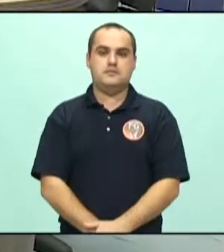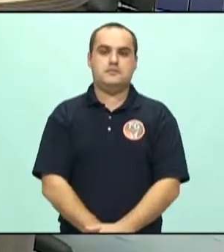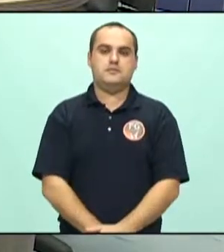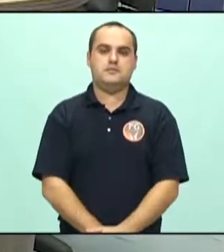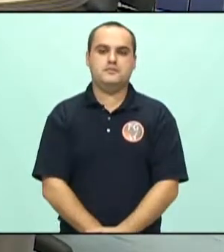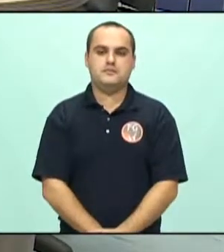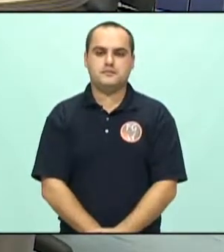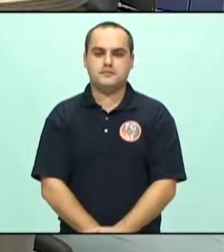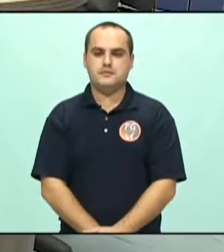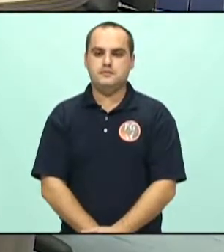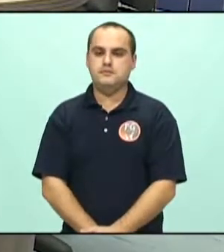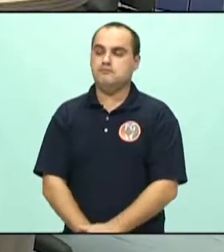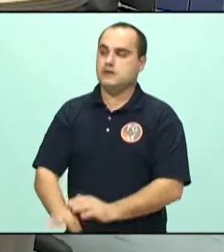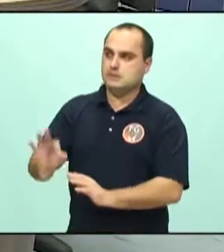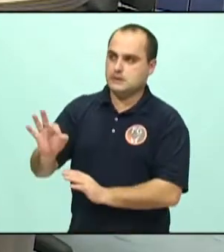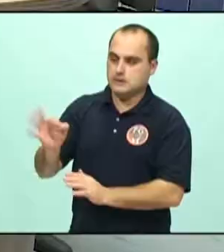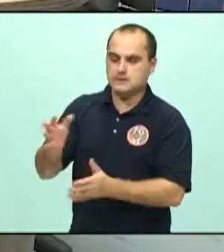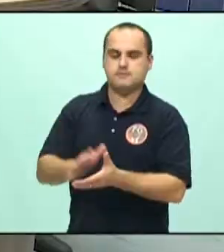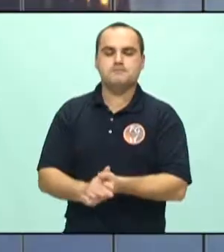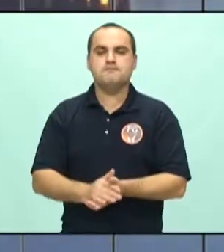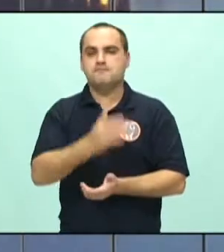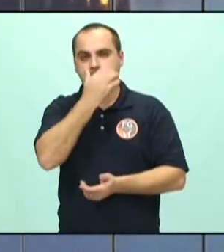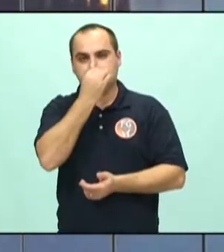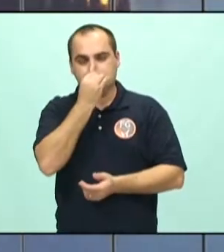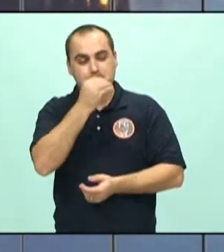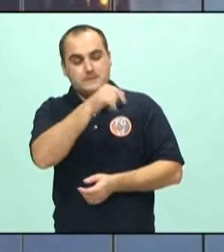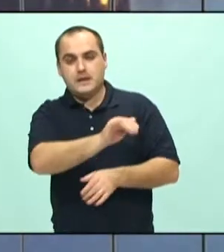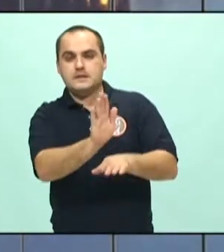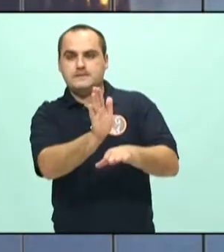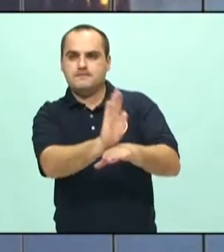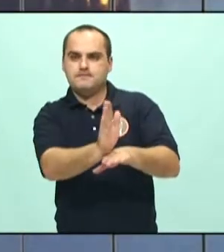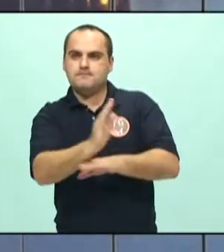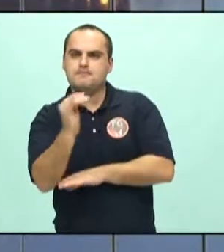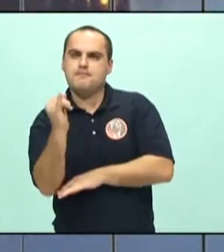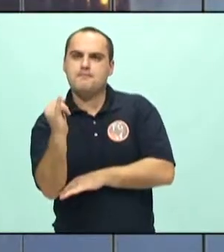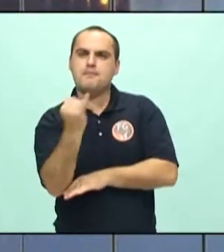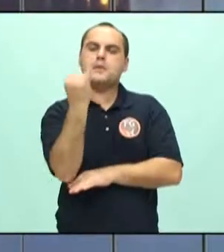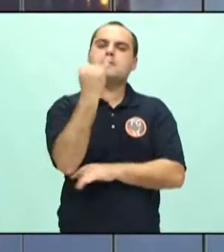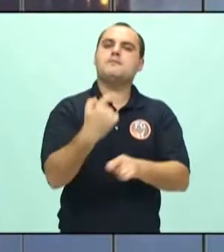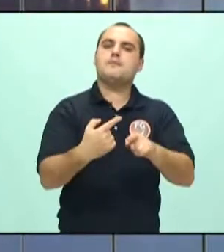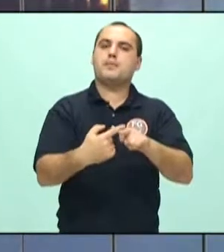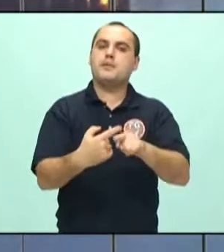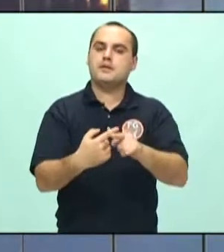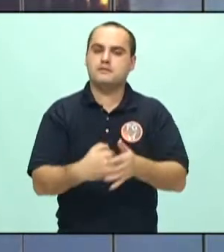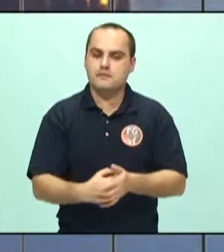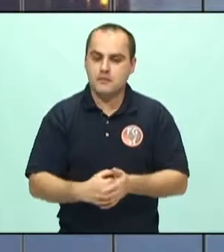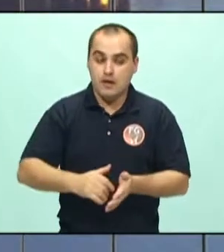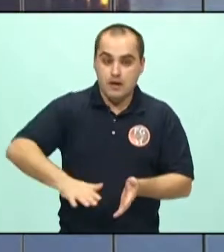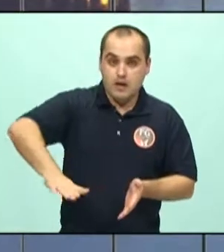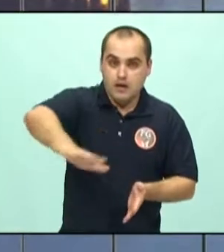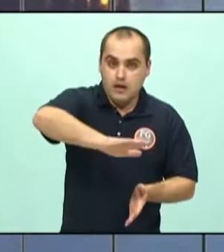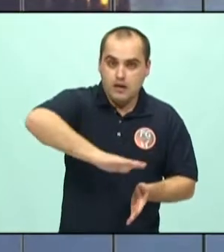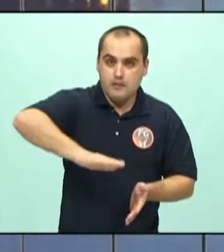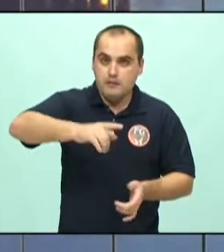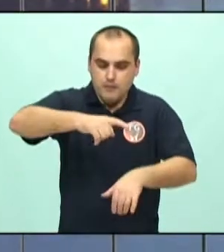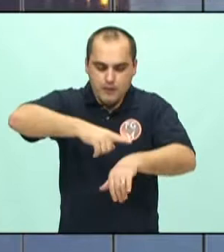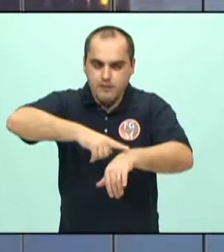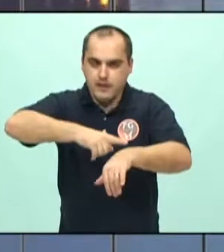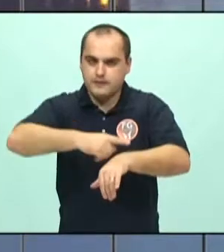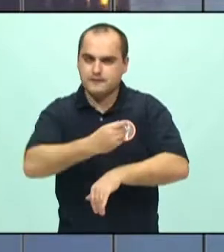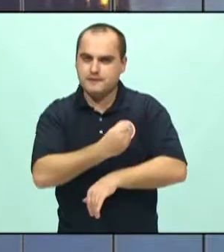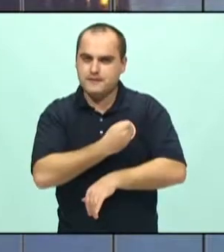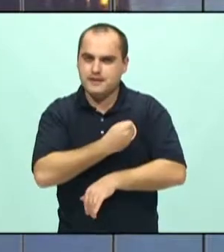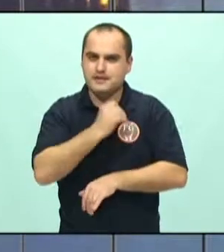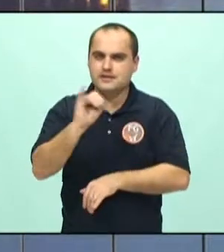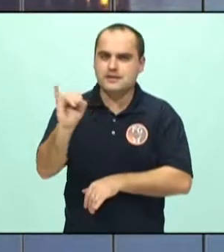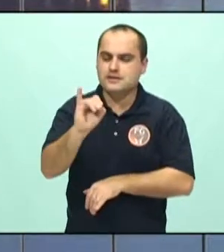A importância do documentário, ele trouxe para a realidade vivenciada no Porto Itajaí, o empresário falando